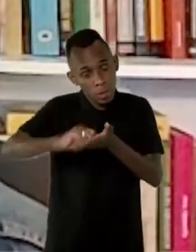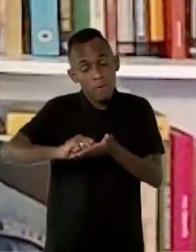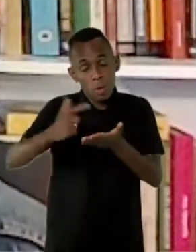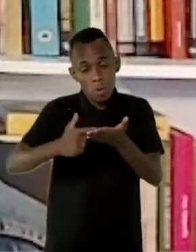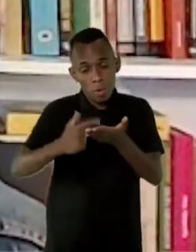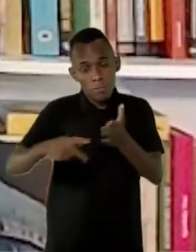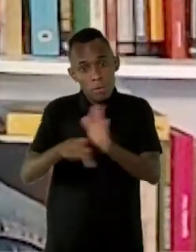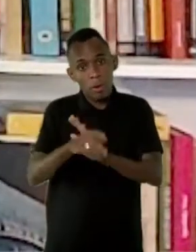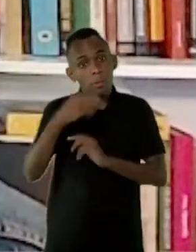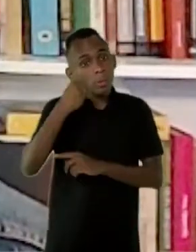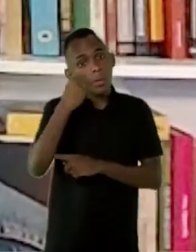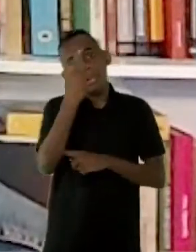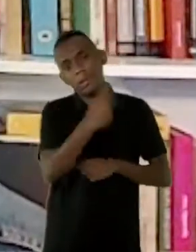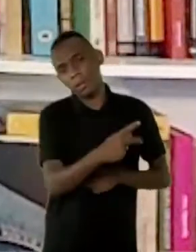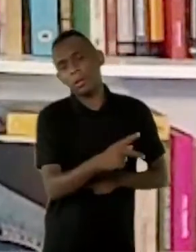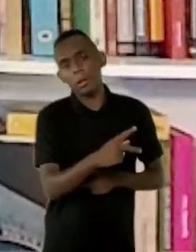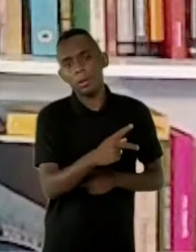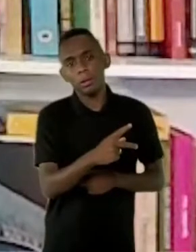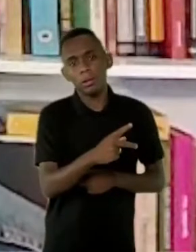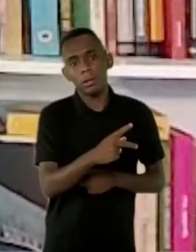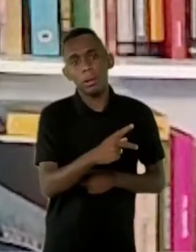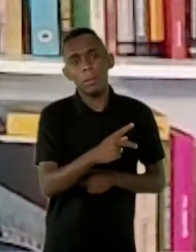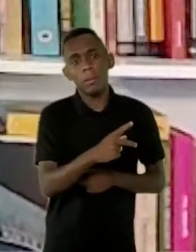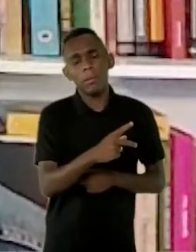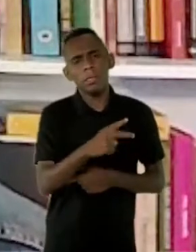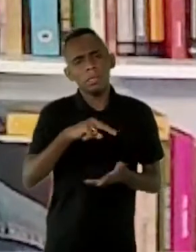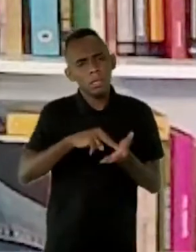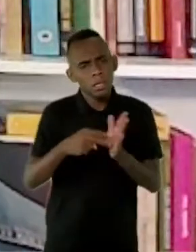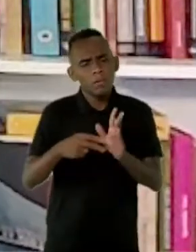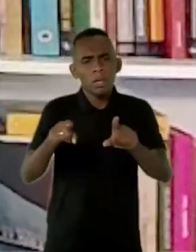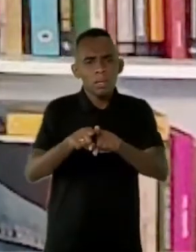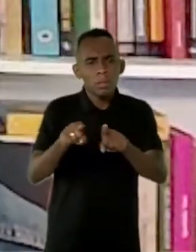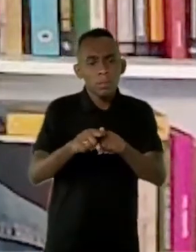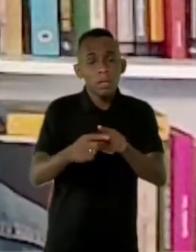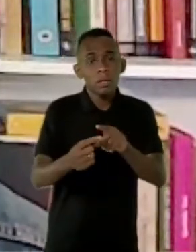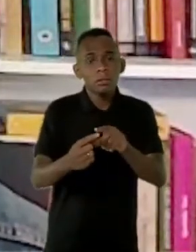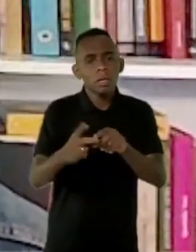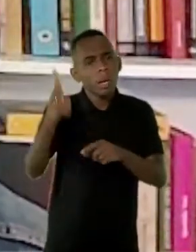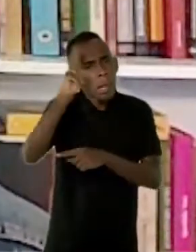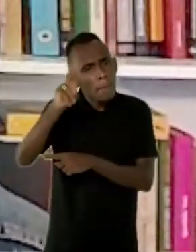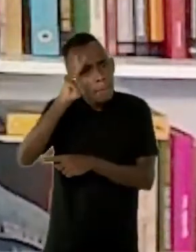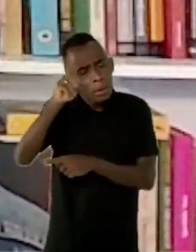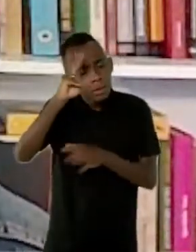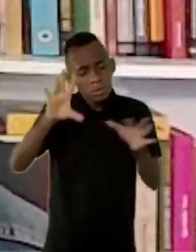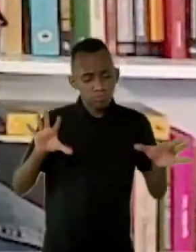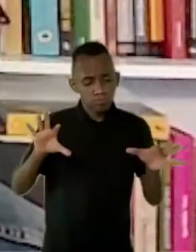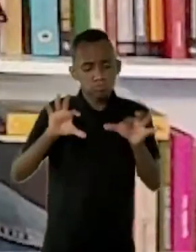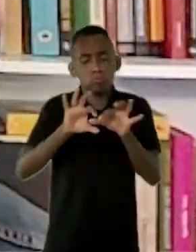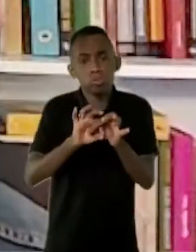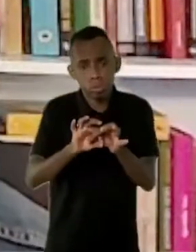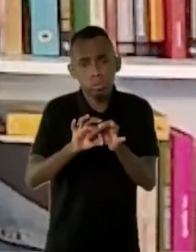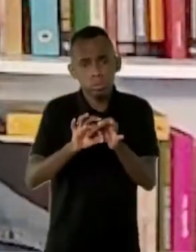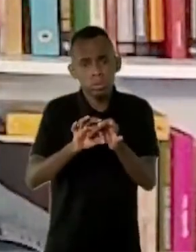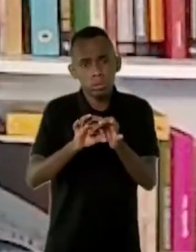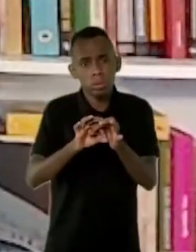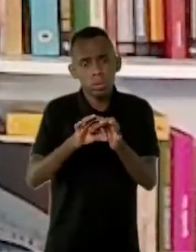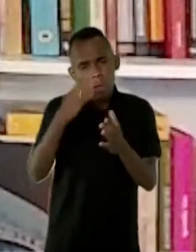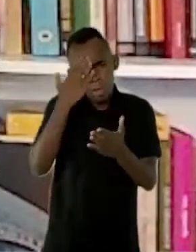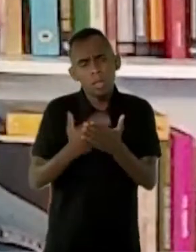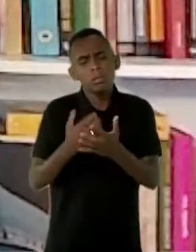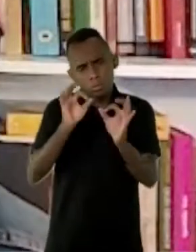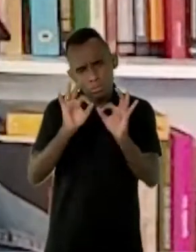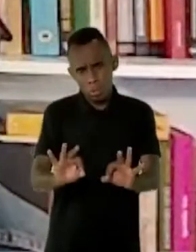como se fosse uma forma de resgate também dessa mulher, né? Eu acho que deu certo, porque de 2014 para